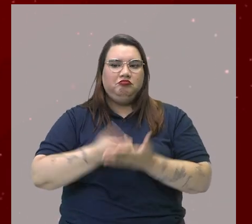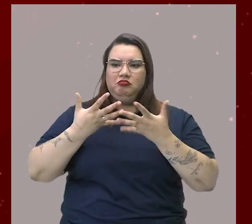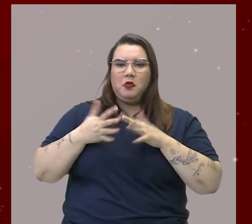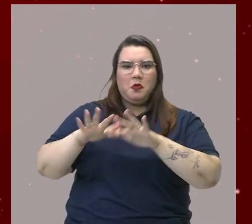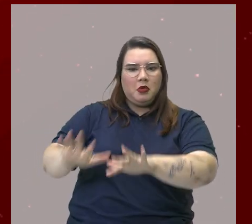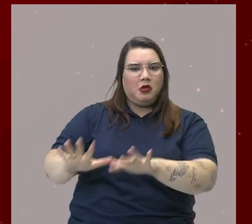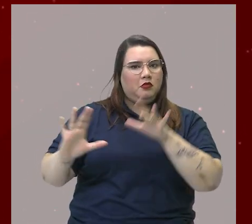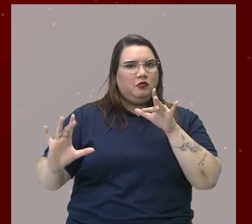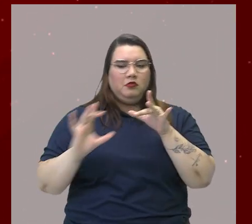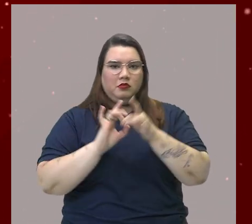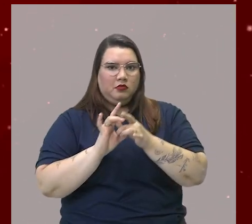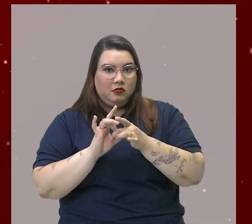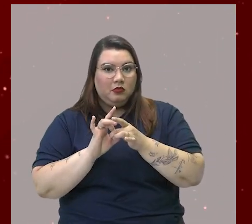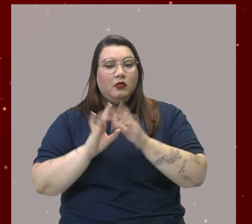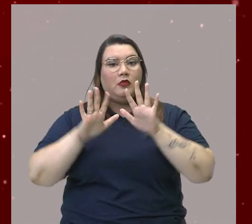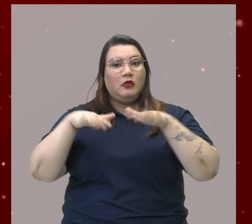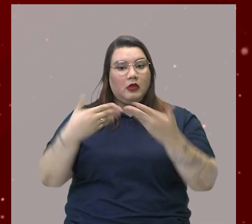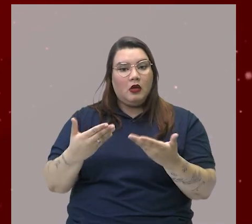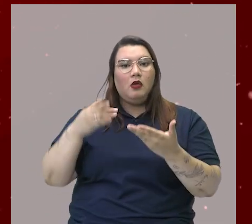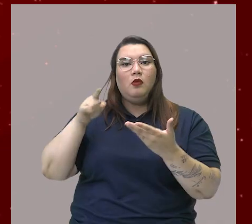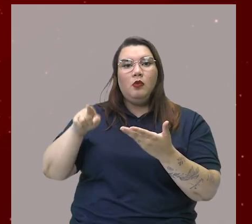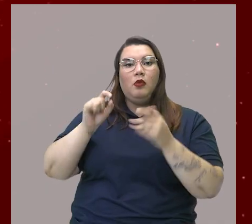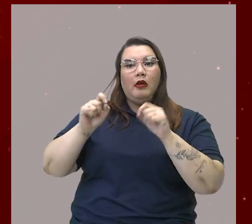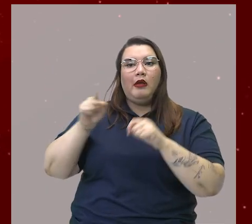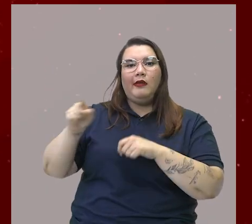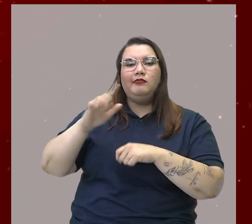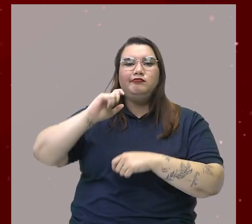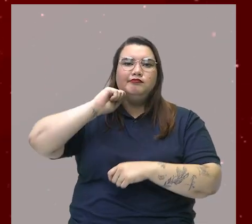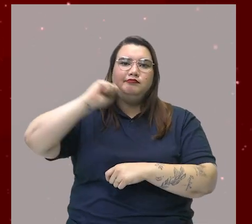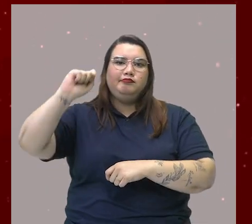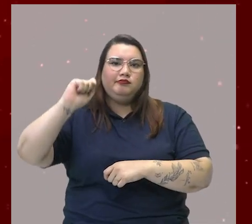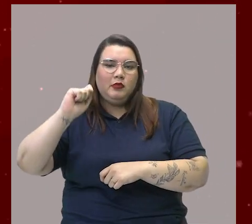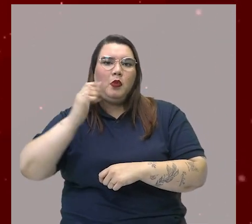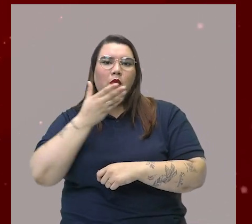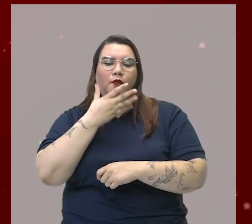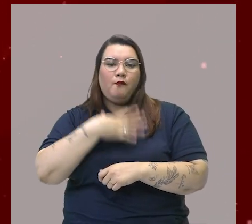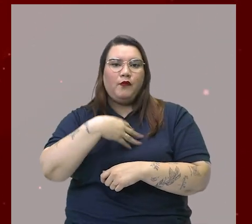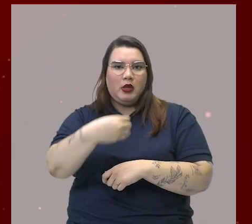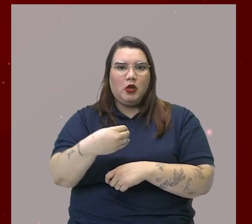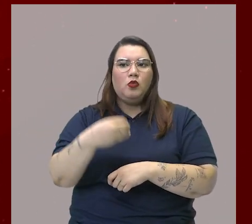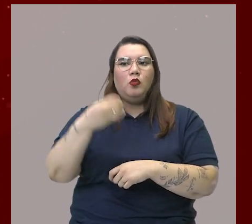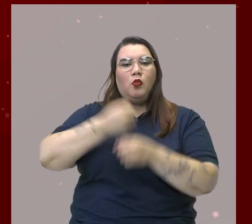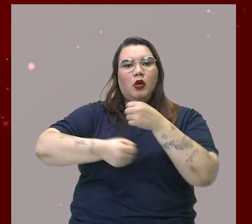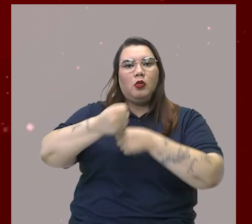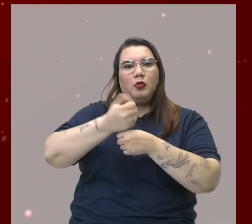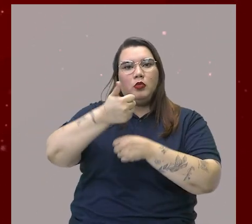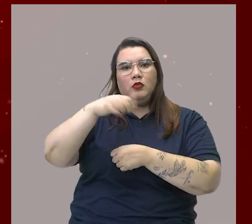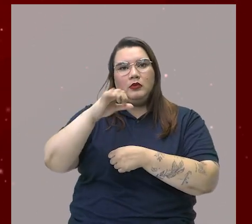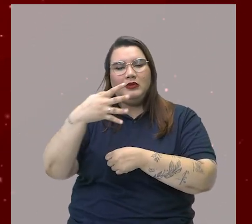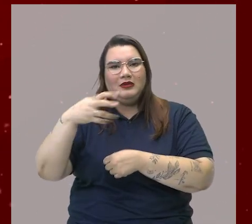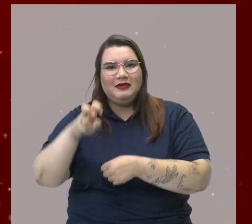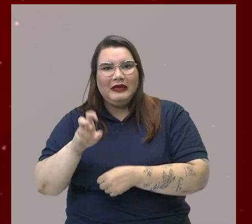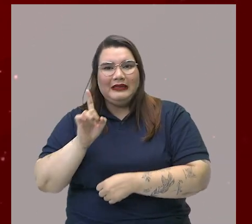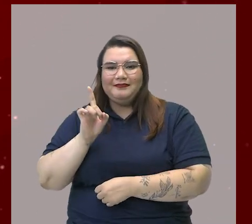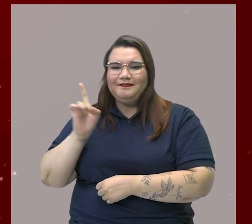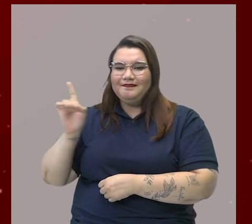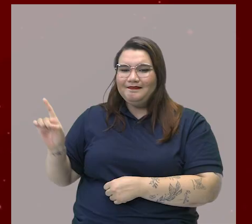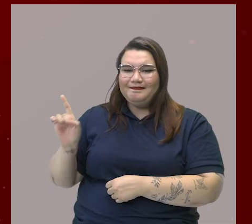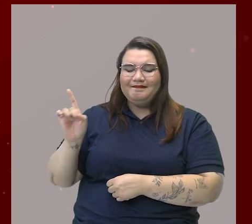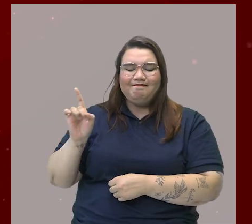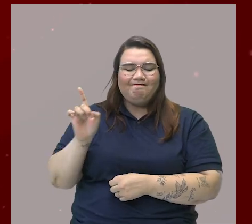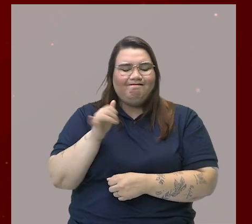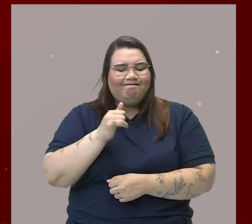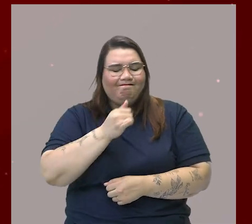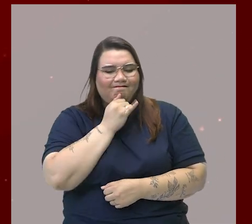e recusou a filiação. Erwin foi enforcado no início de 1945, o que deixou o idoso